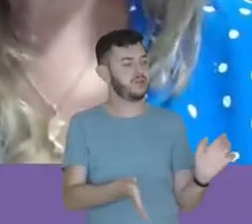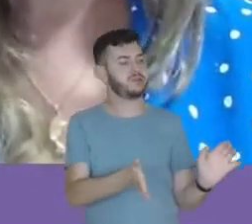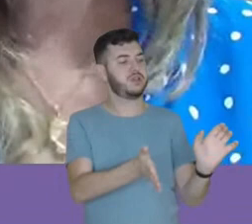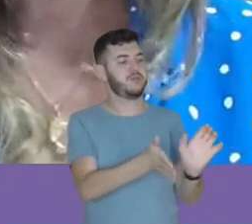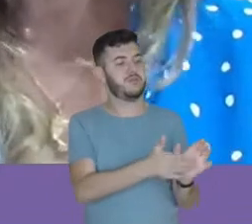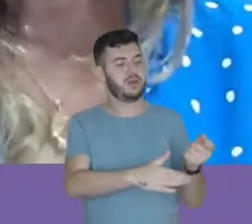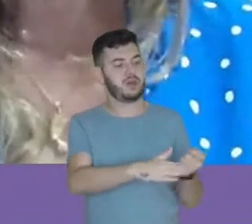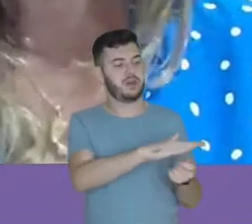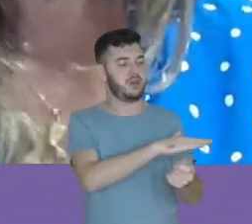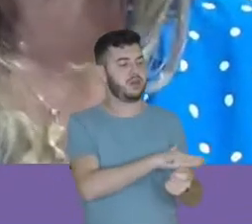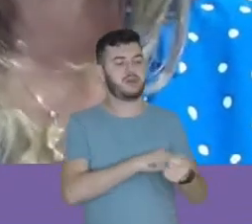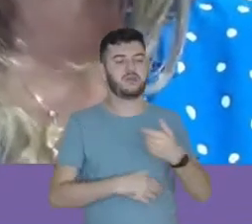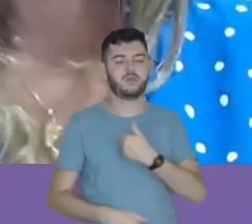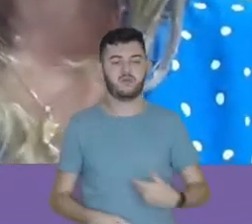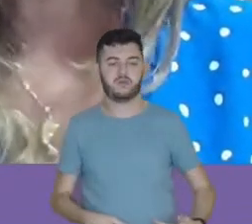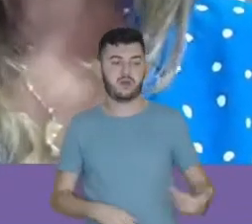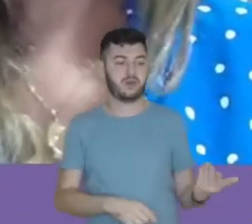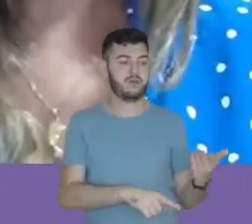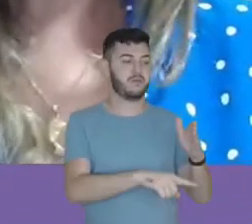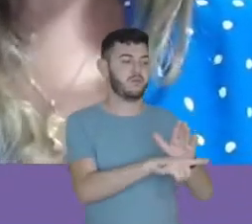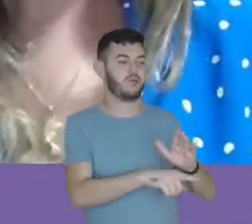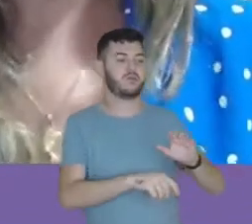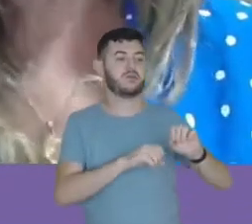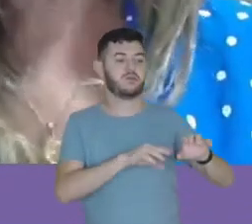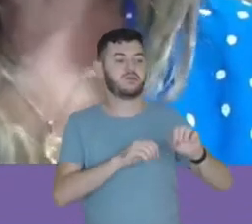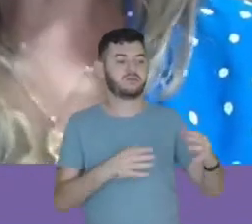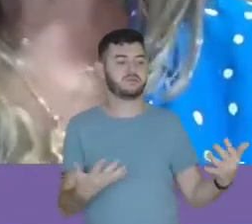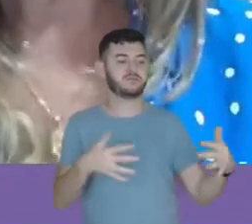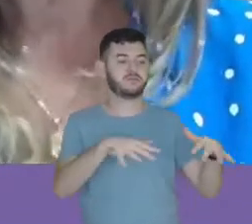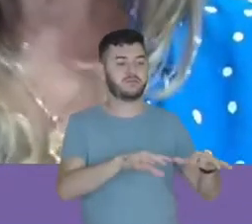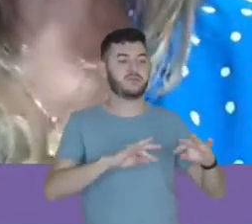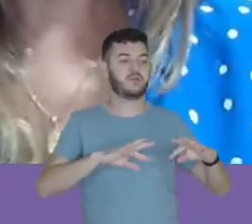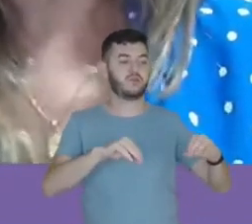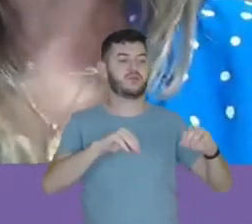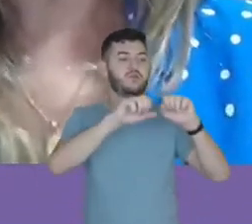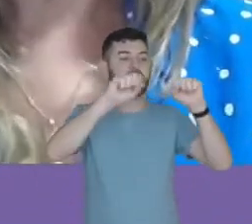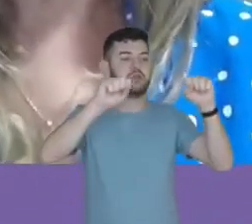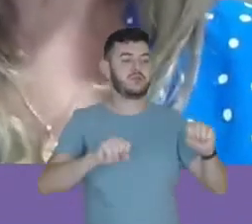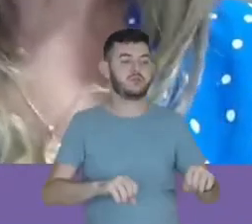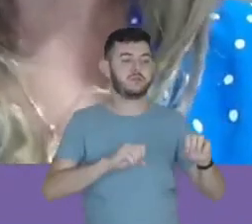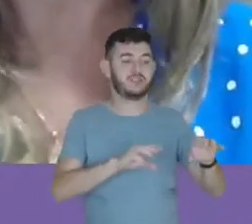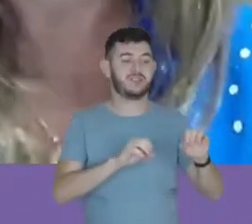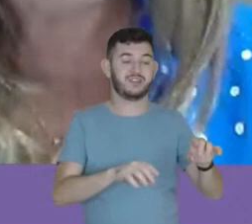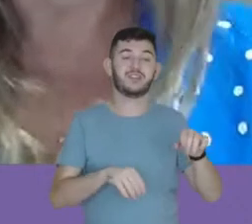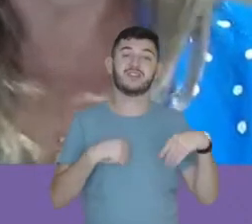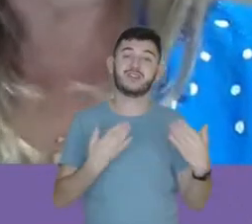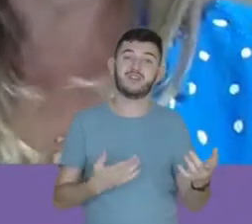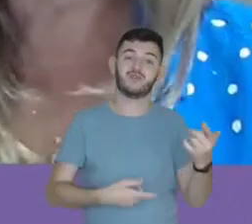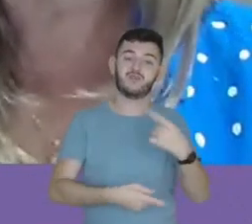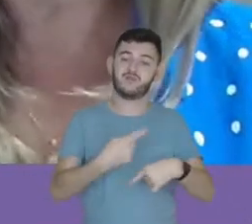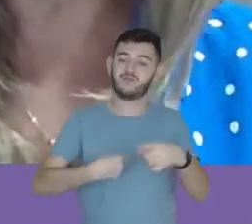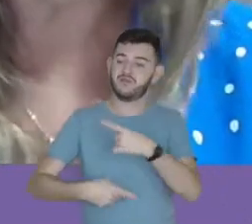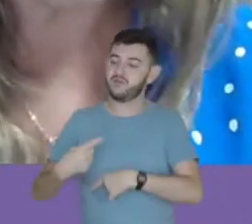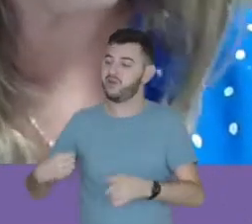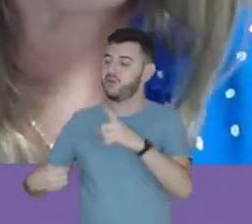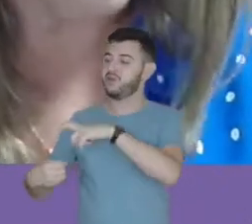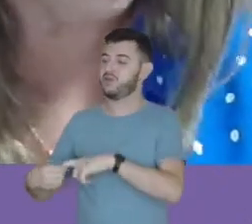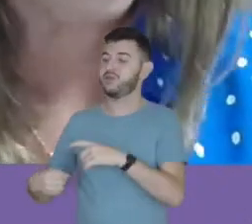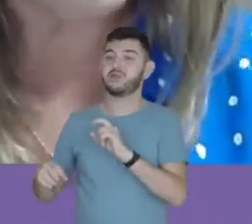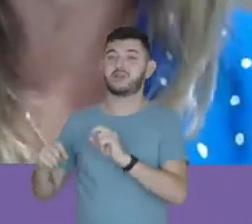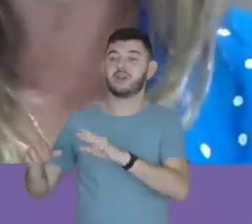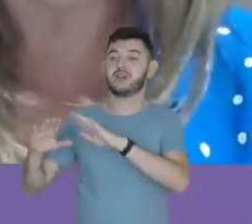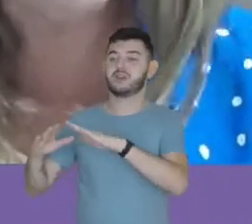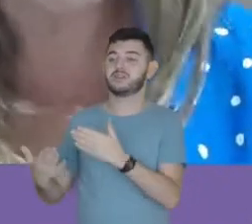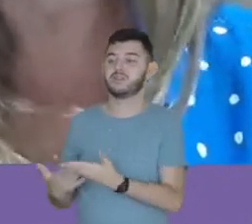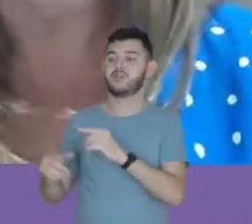uma educação inclusiva, todos os sistemas de ensino, nós vamos ter um retorno a fomento a escolas e